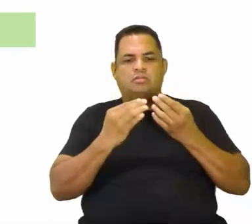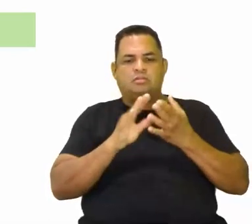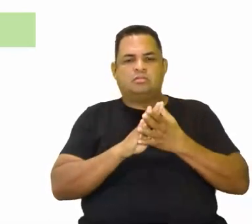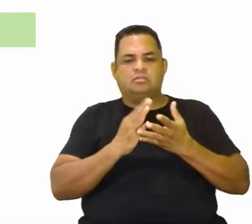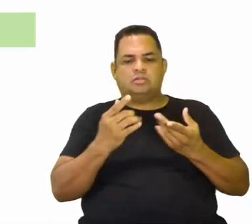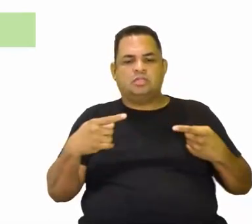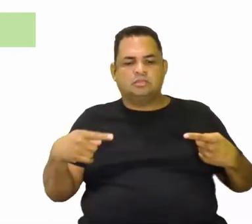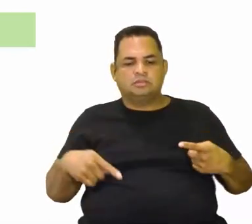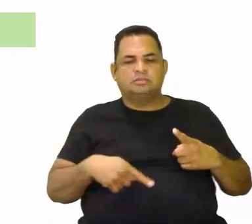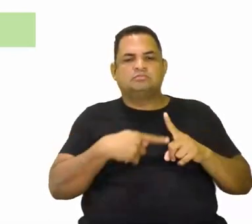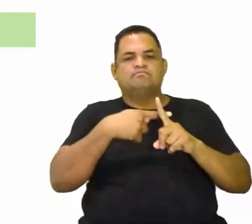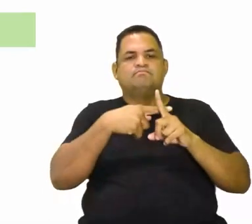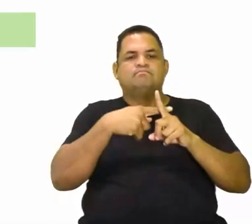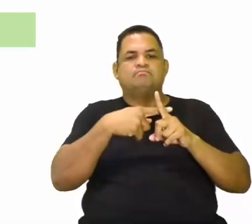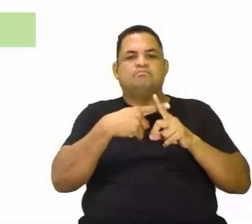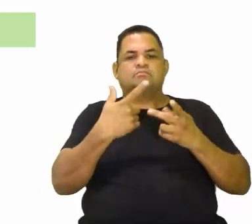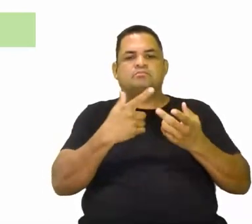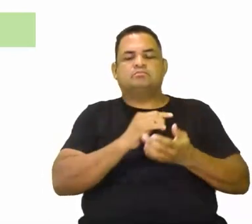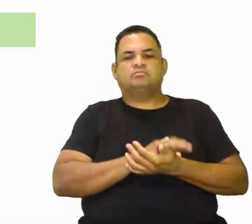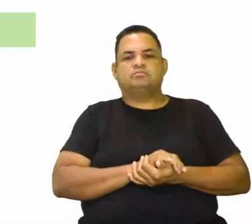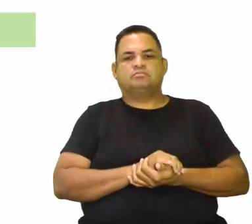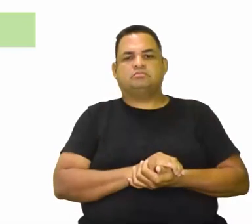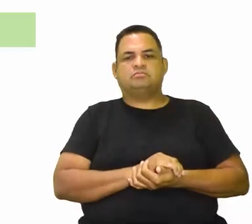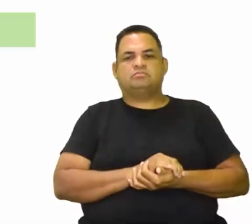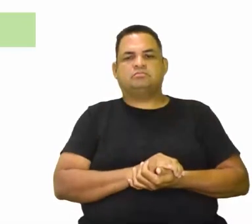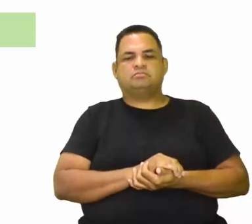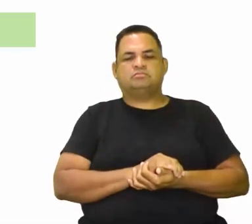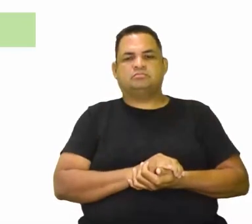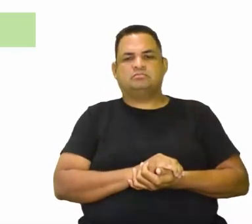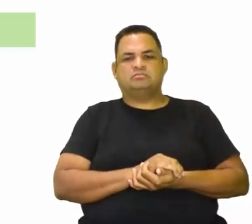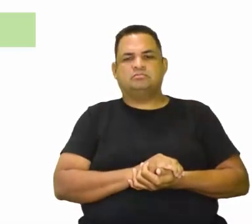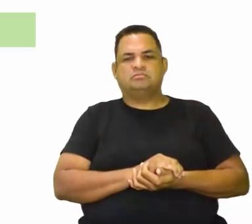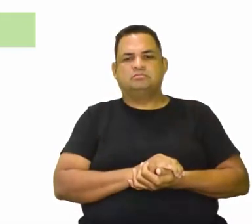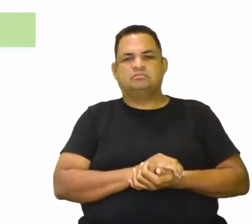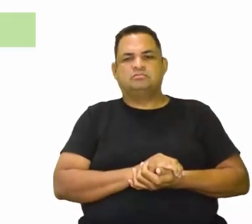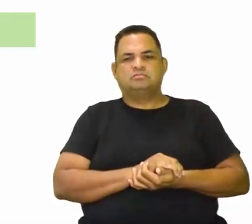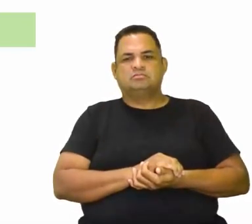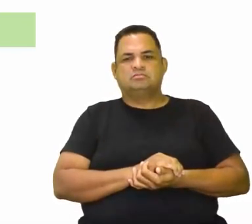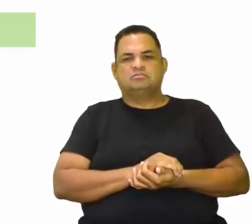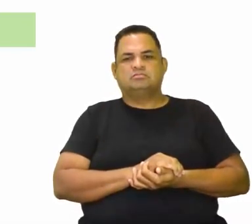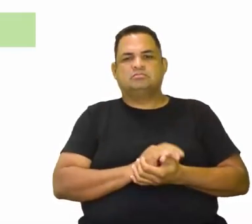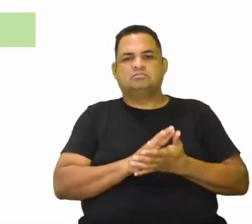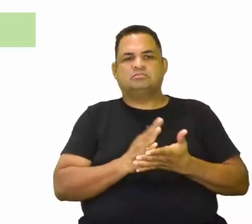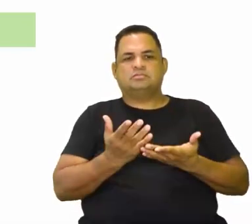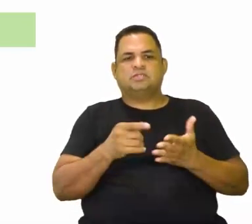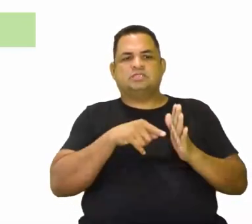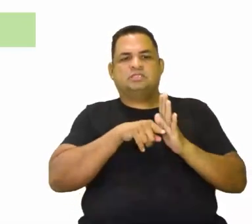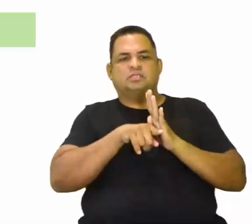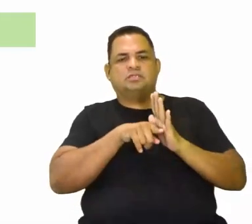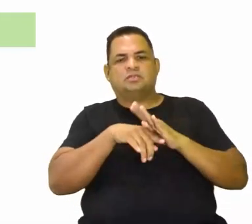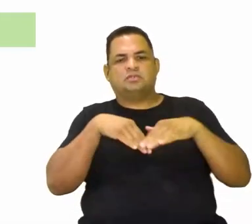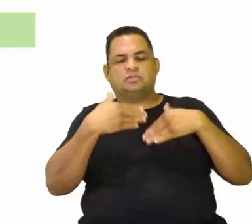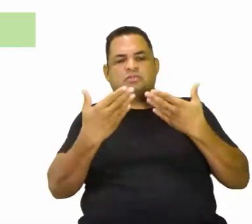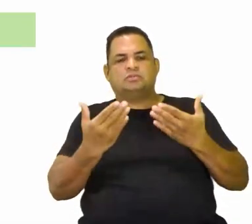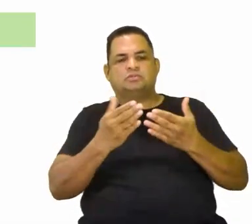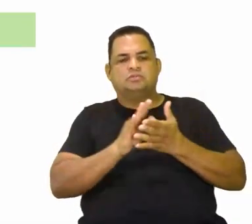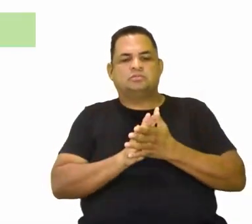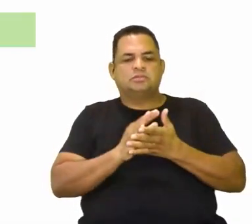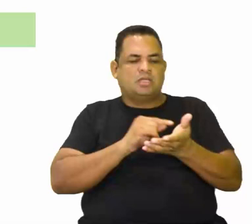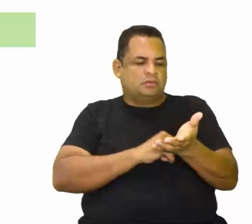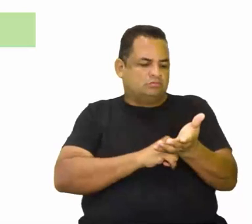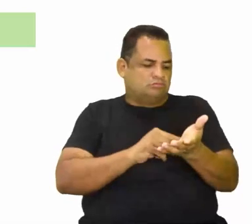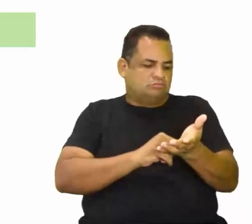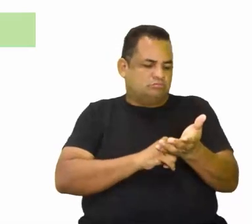se somando ao mesmo tempo que está sofrendo transformação. Já a reação de análise, quando você vai fazer uma análise do